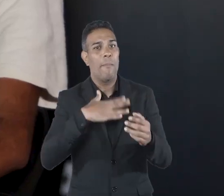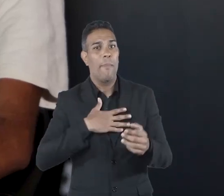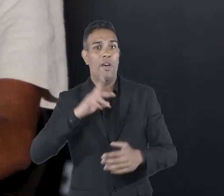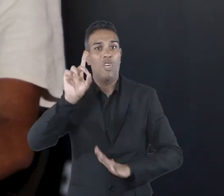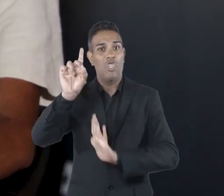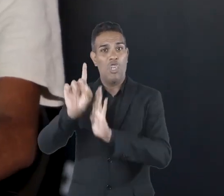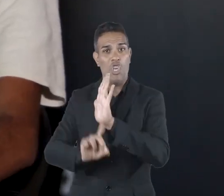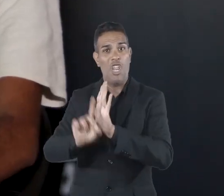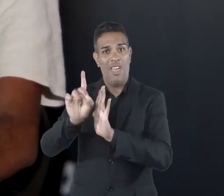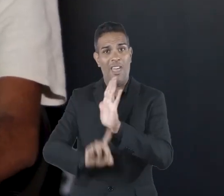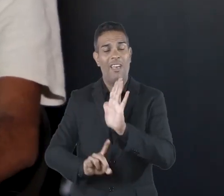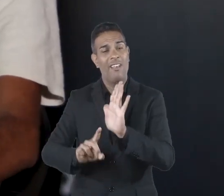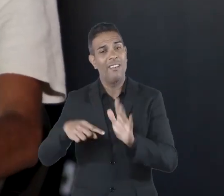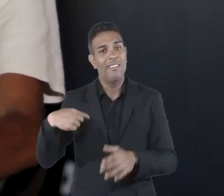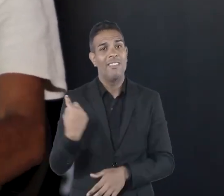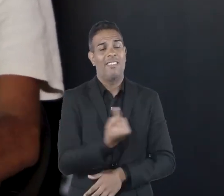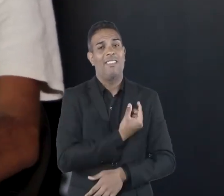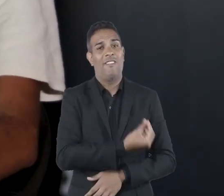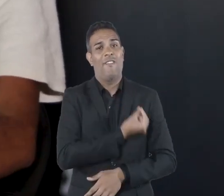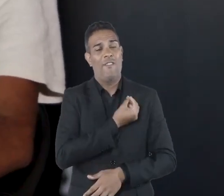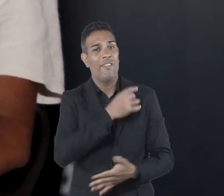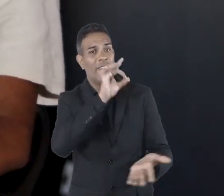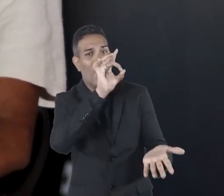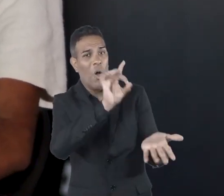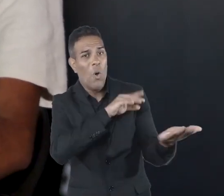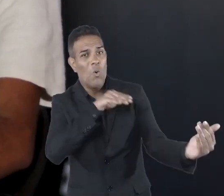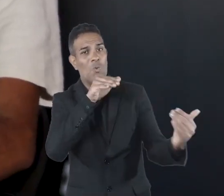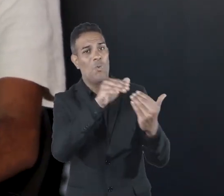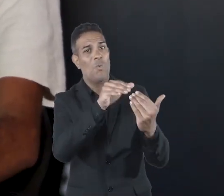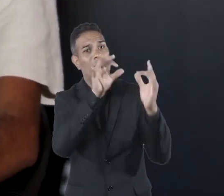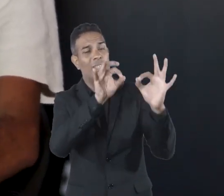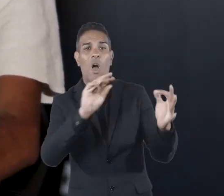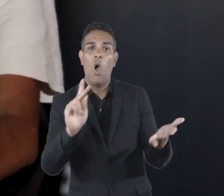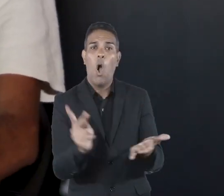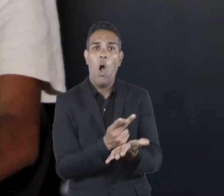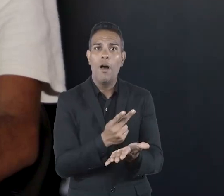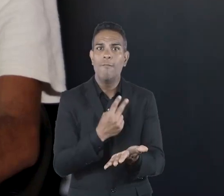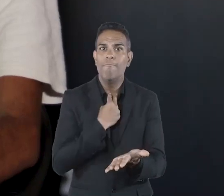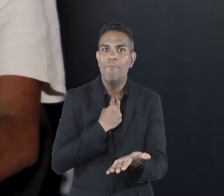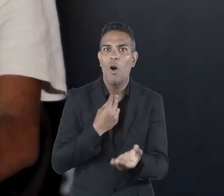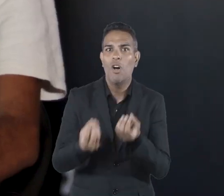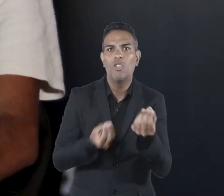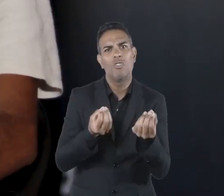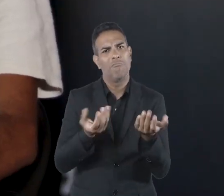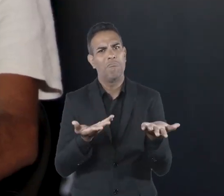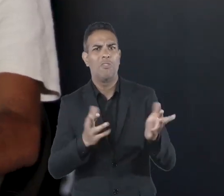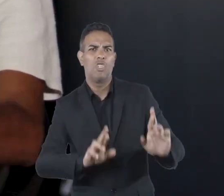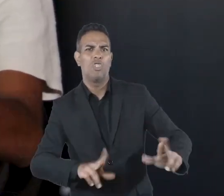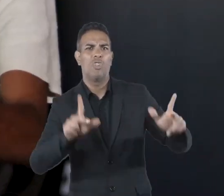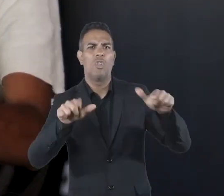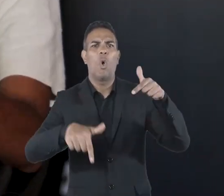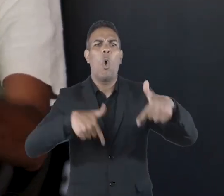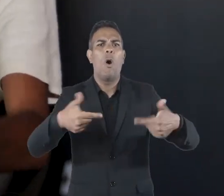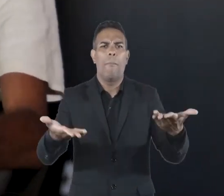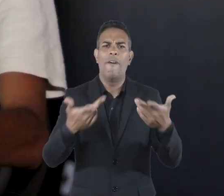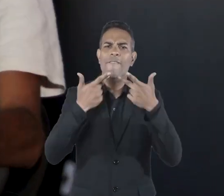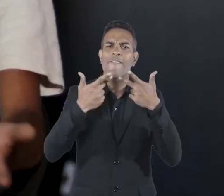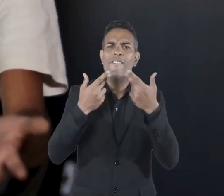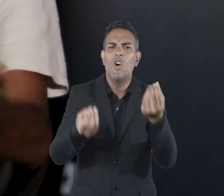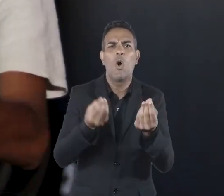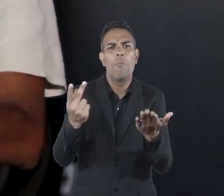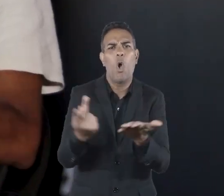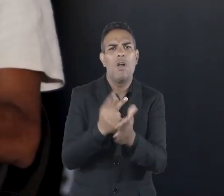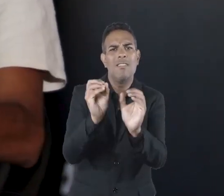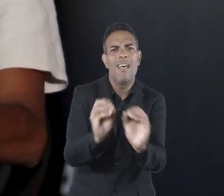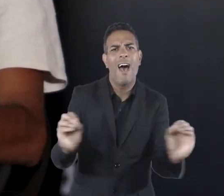aqui para eu me expressar, para eu ter os meus direitos, então sim, eu vou concordar e falar, sim, isso está acontecendo. Se não está acontecendo, também eu vou